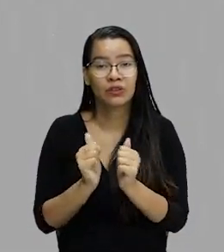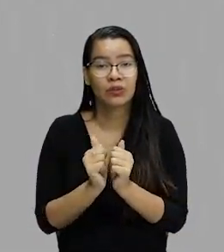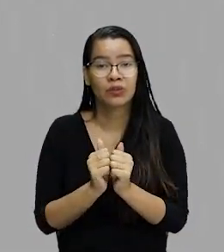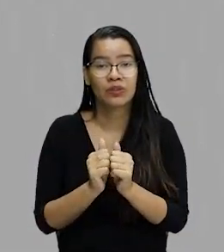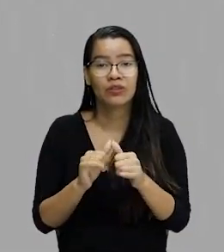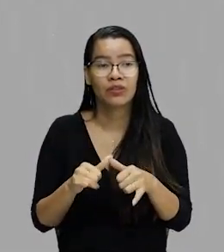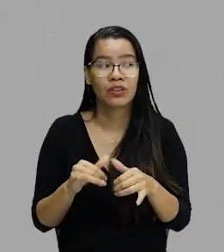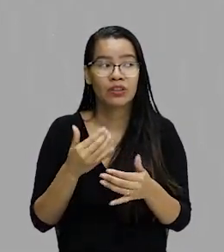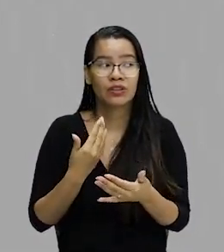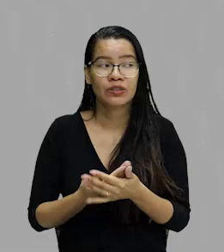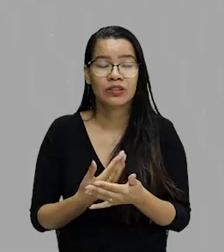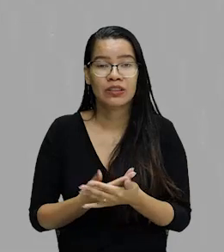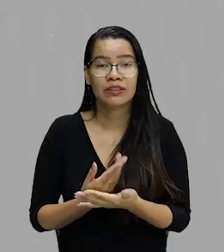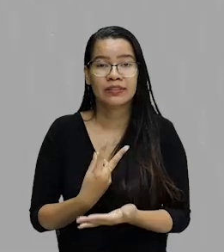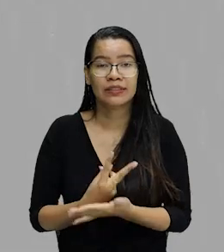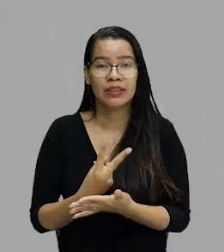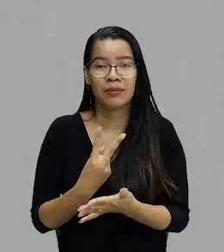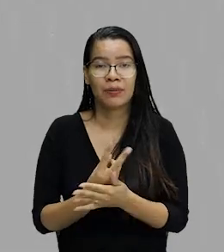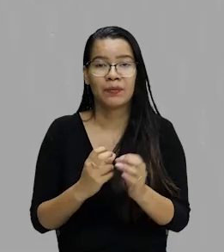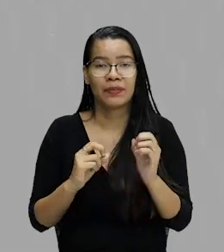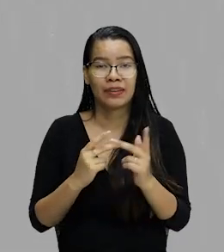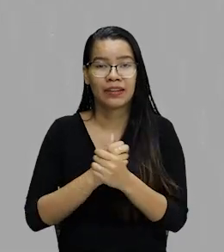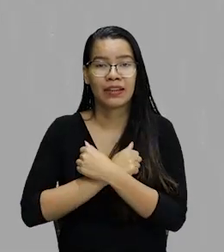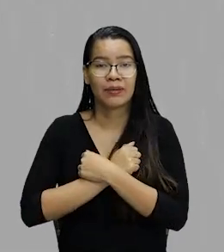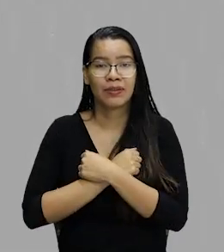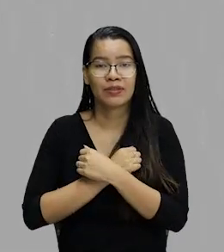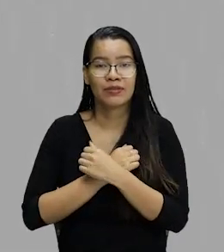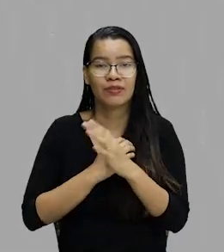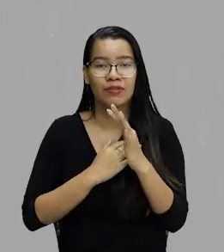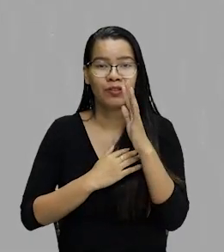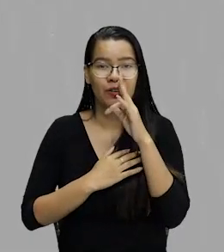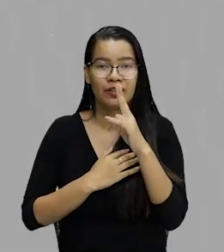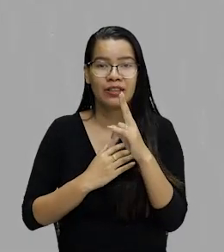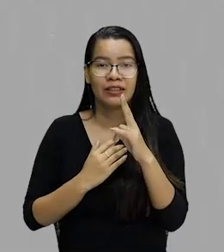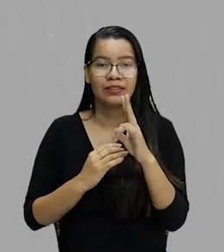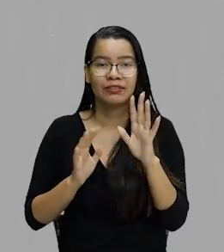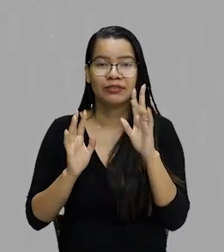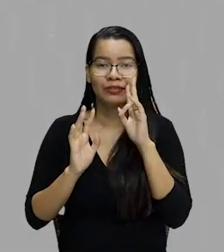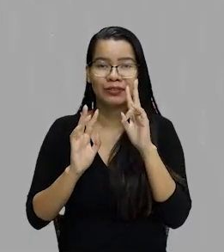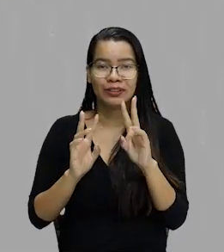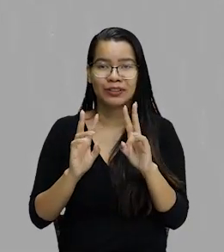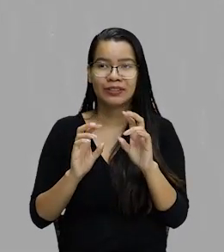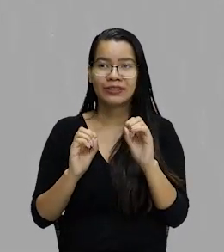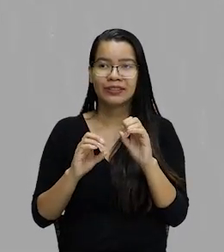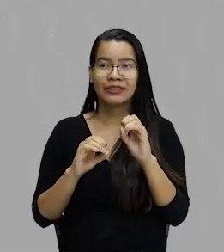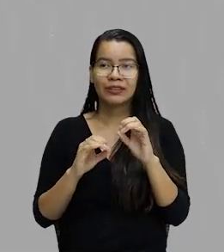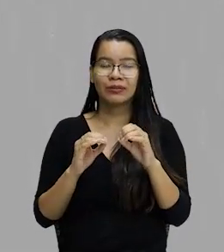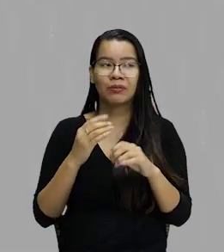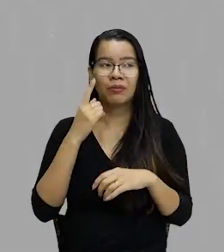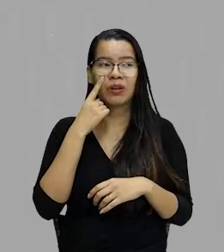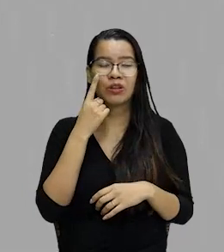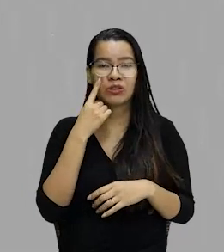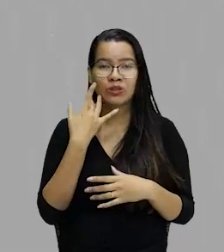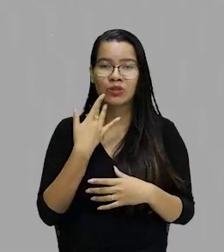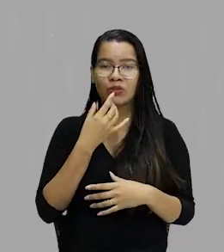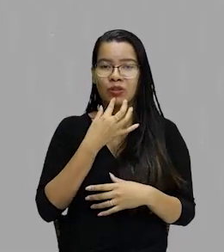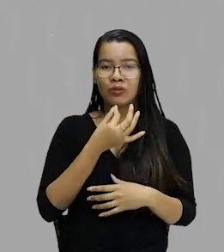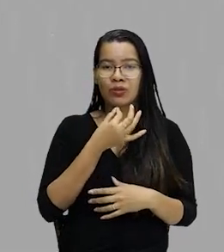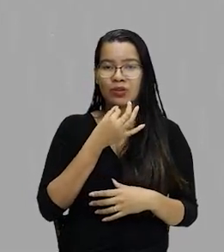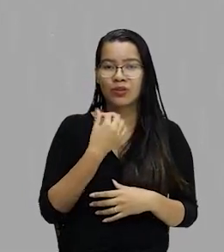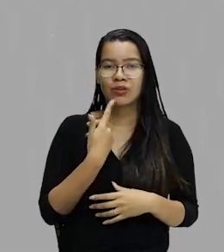estudando sempre, ok? Forte abraço, acompanhe as nossas aulas, mande suas dúvidas,